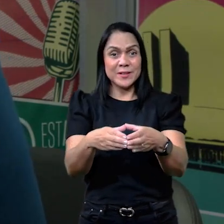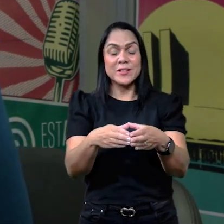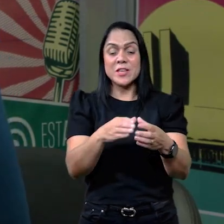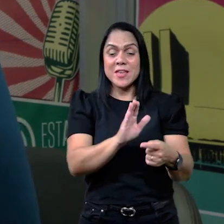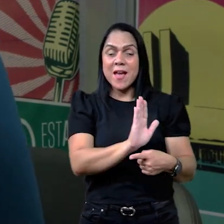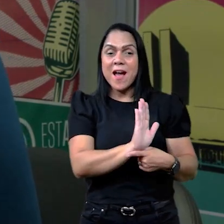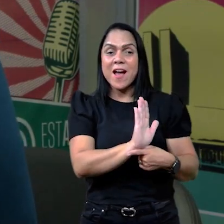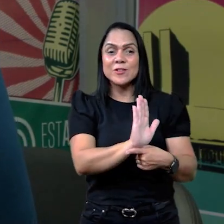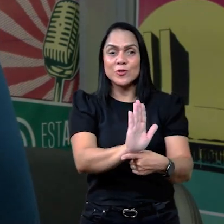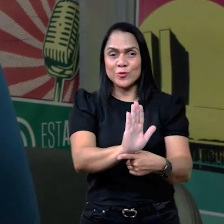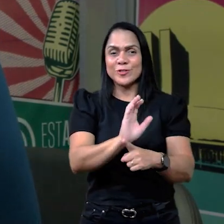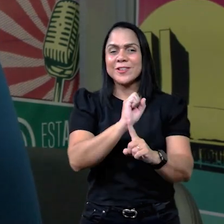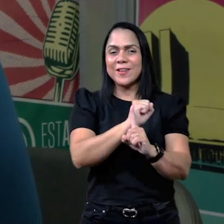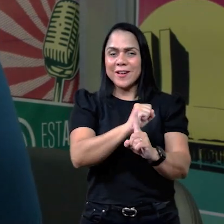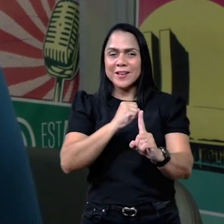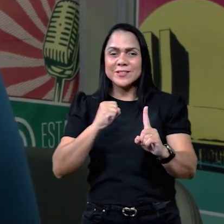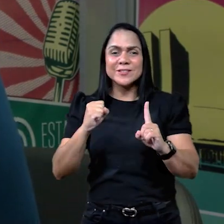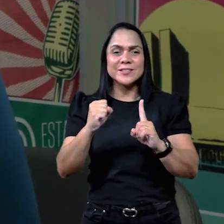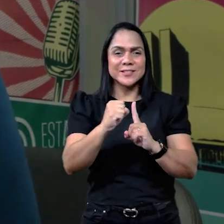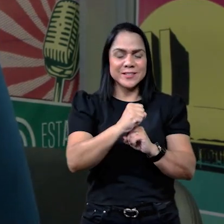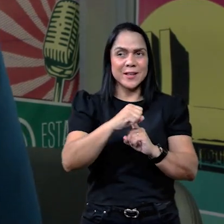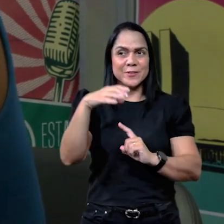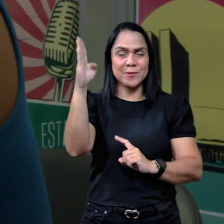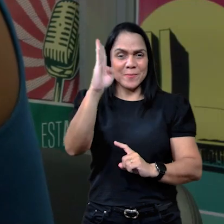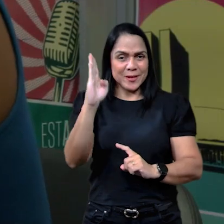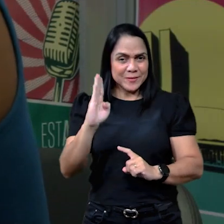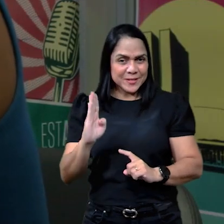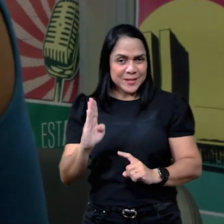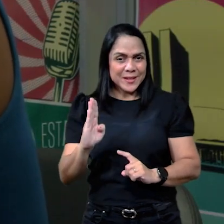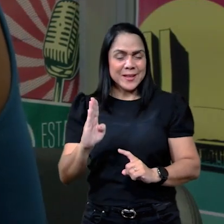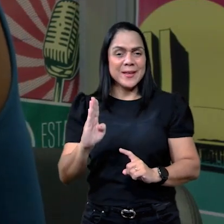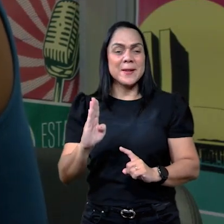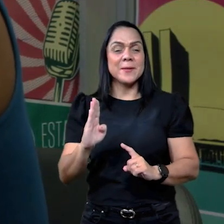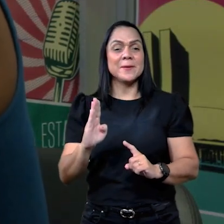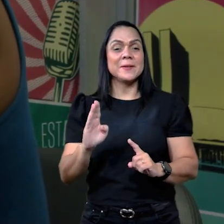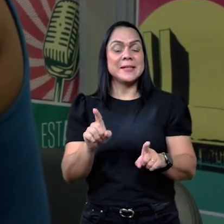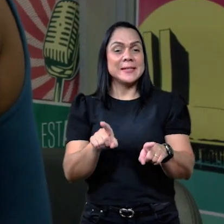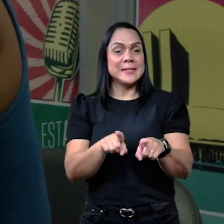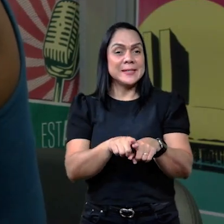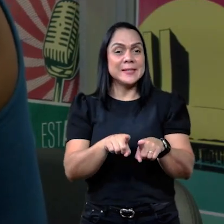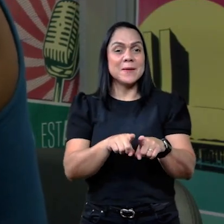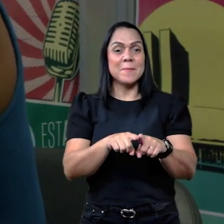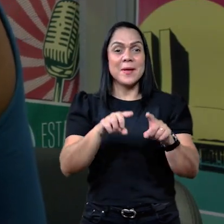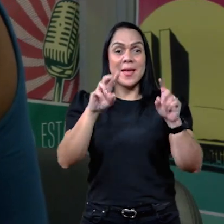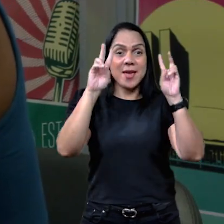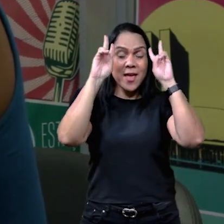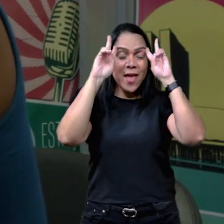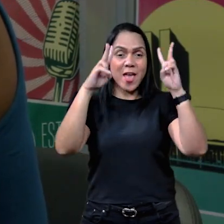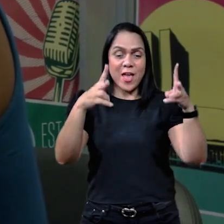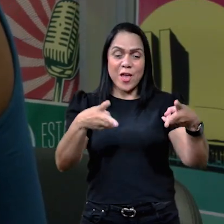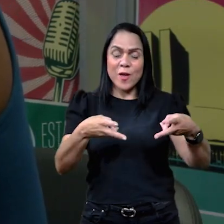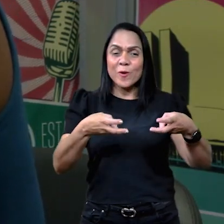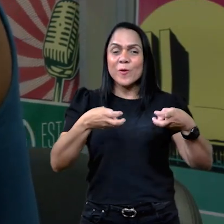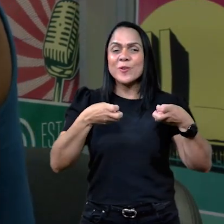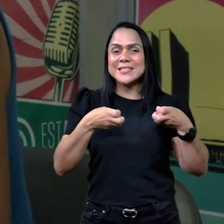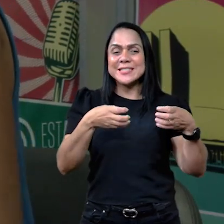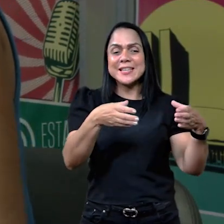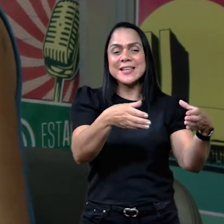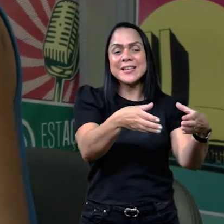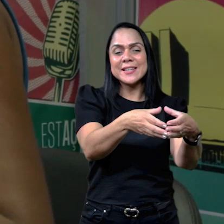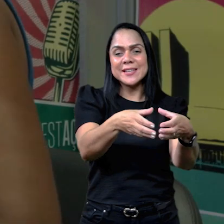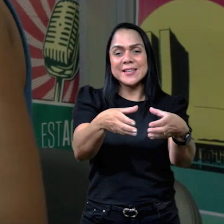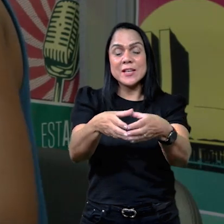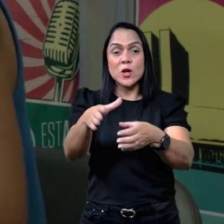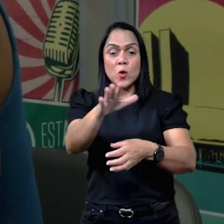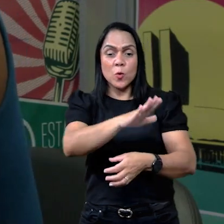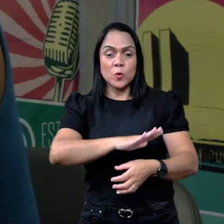da contribuição dessas comunidades para a sociedade brasileira, não somente, mas também de reconhecer essas comunidades enquanto espaços,